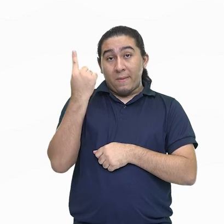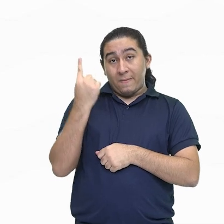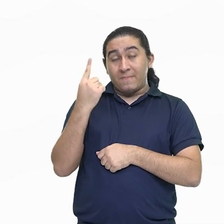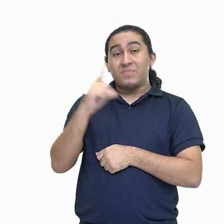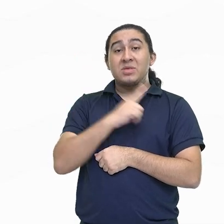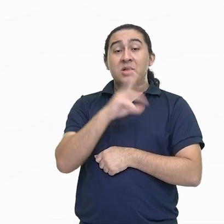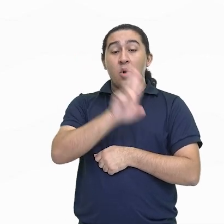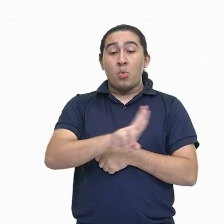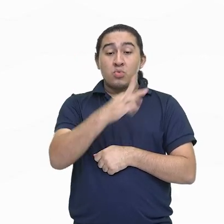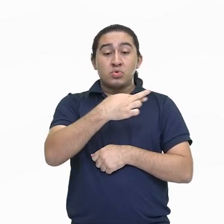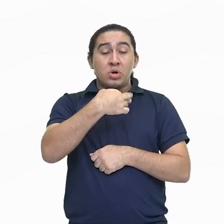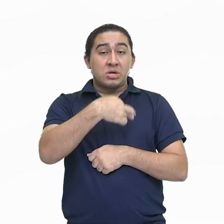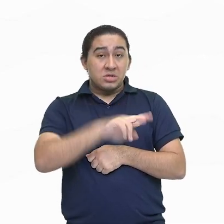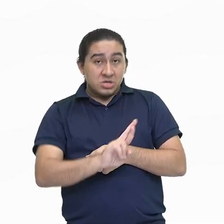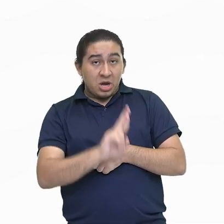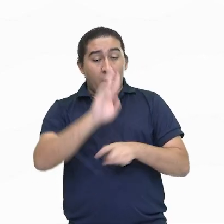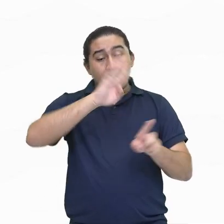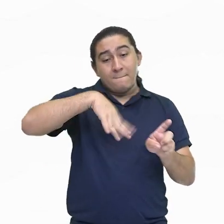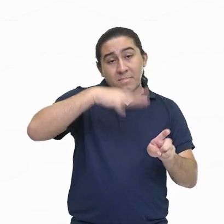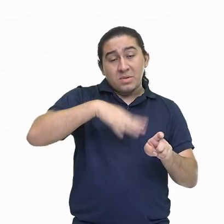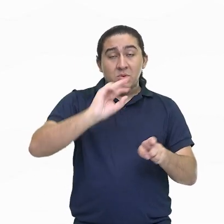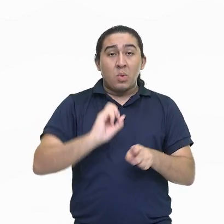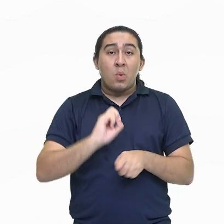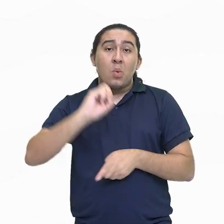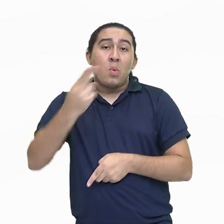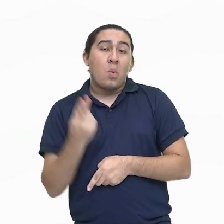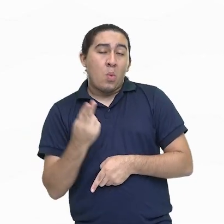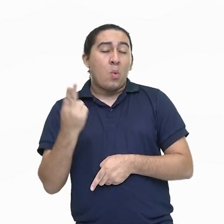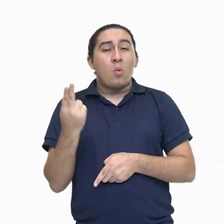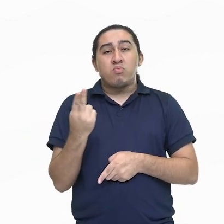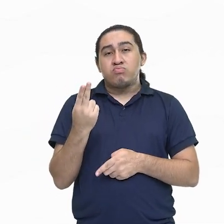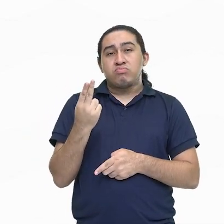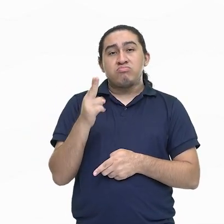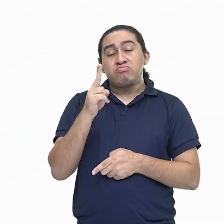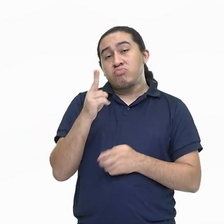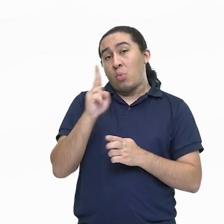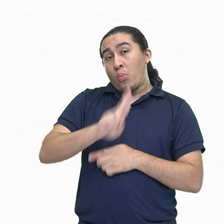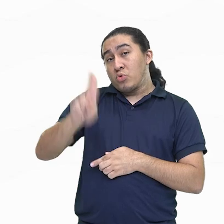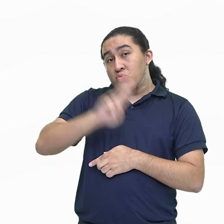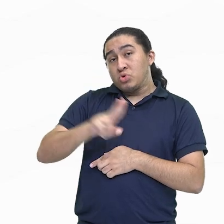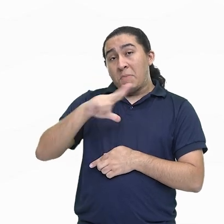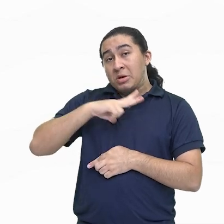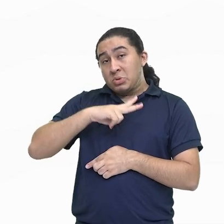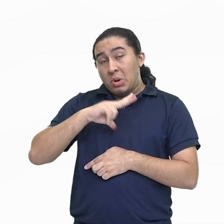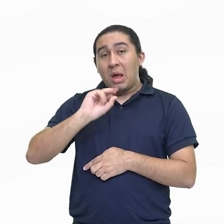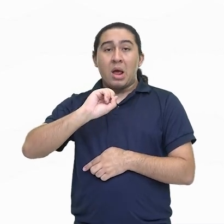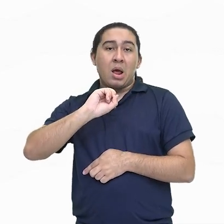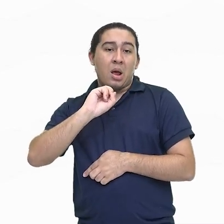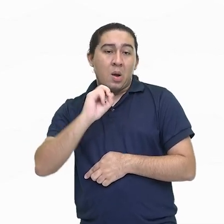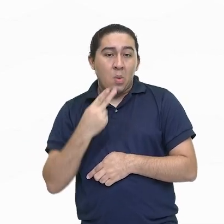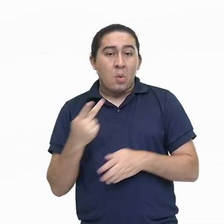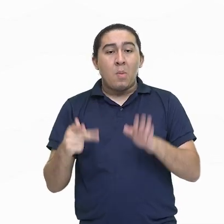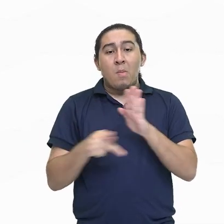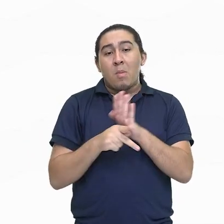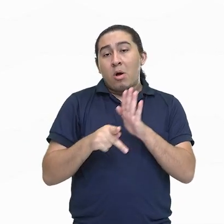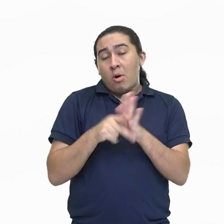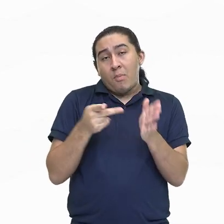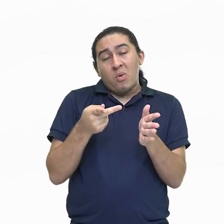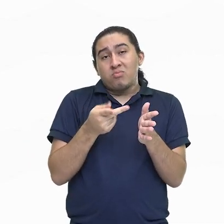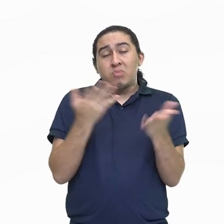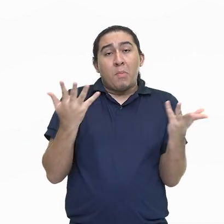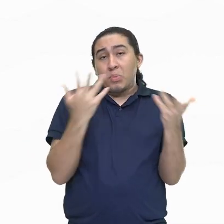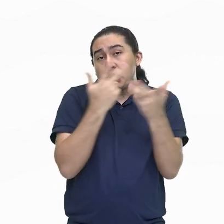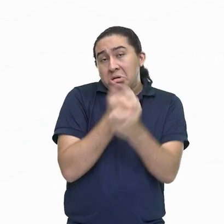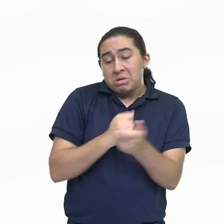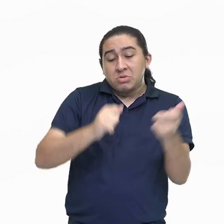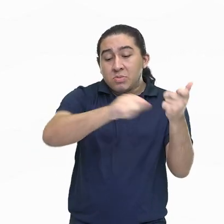místicos, utilitários ou estéticos. E quando a gente fala aí de arte indígena, é um mundo muito